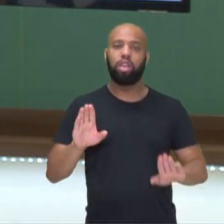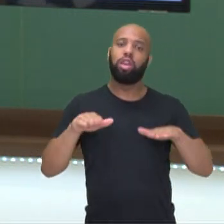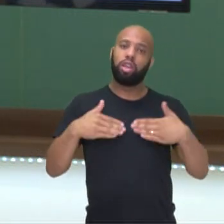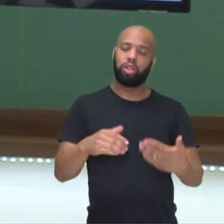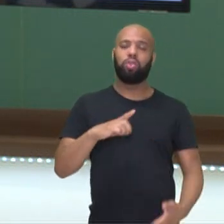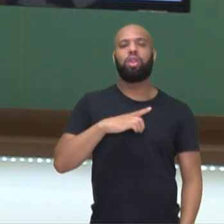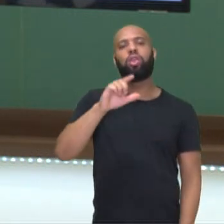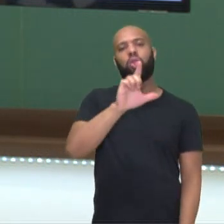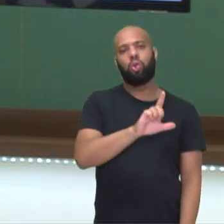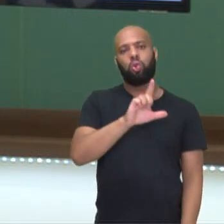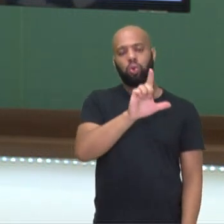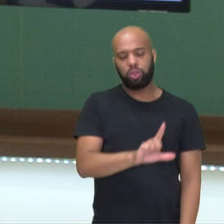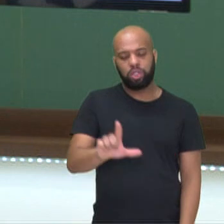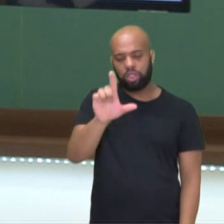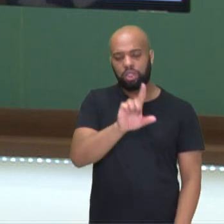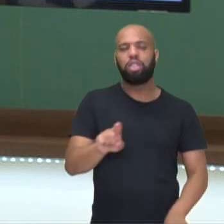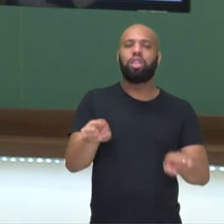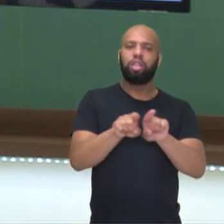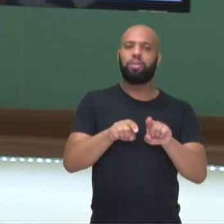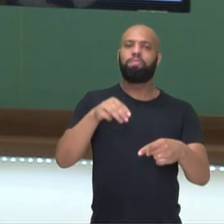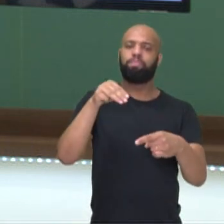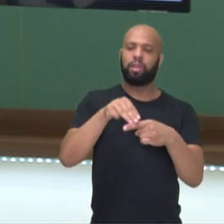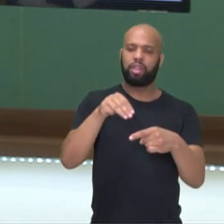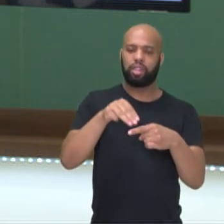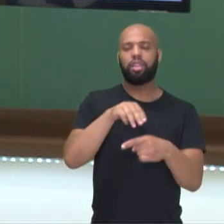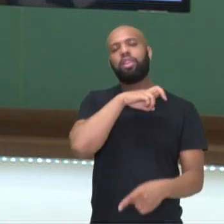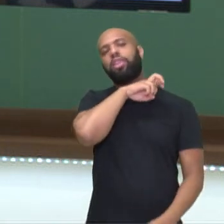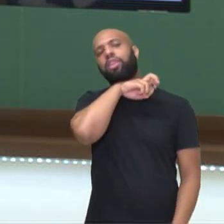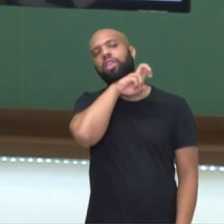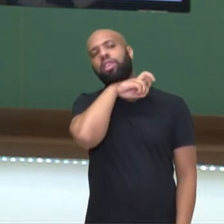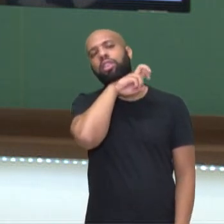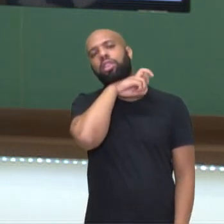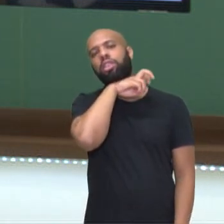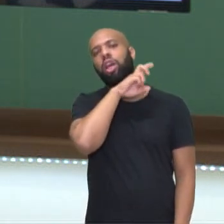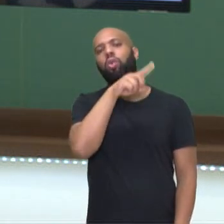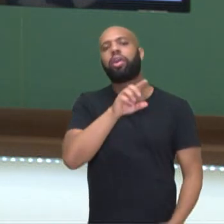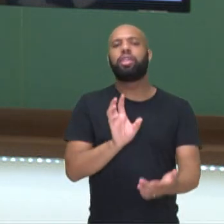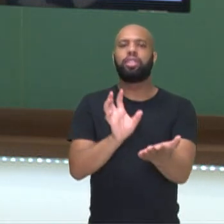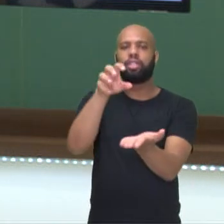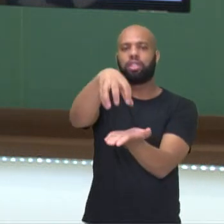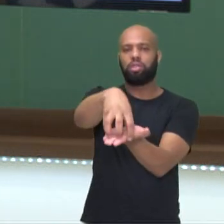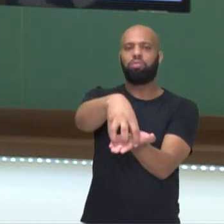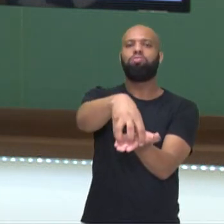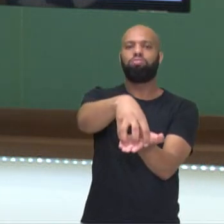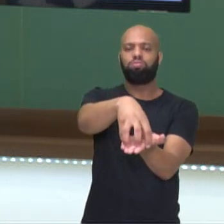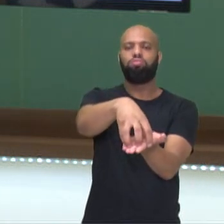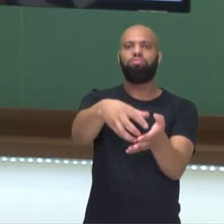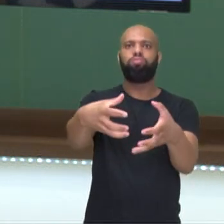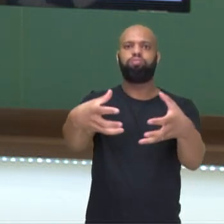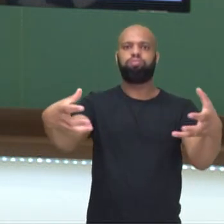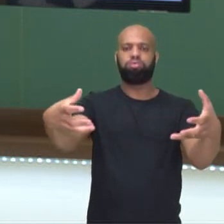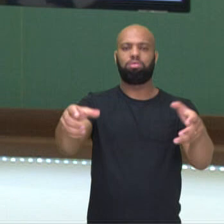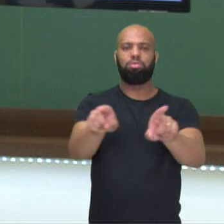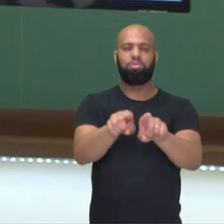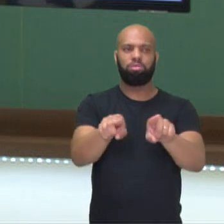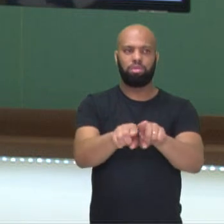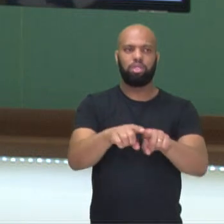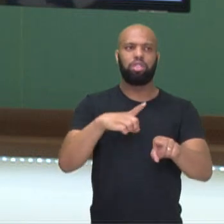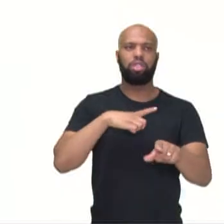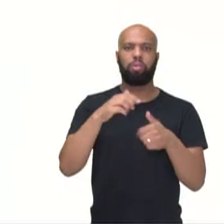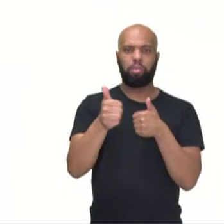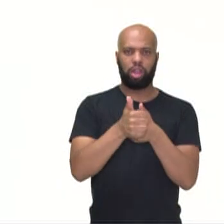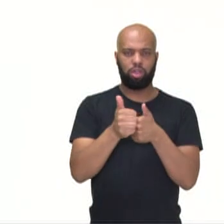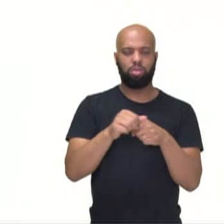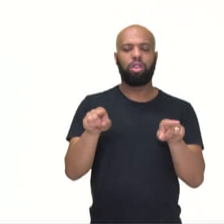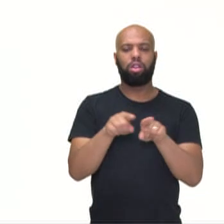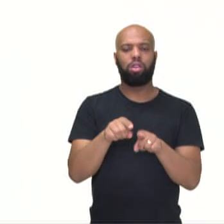Maringá também, e Cascavel como um grande centro ao lado também de